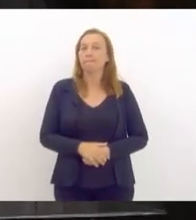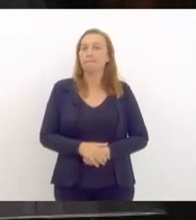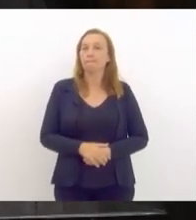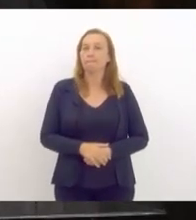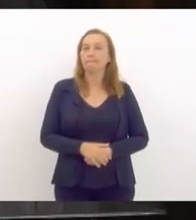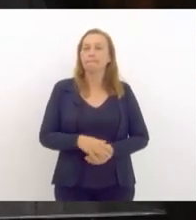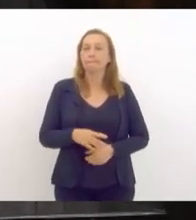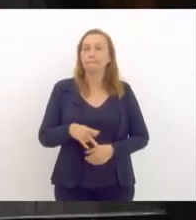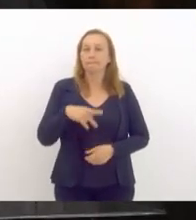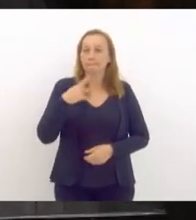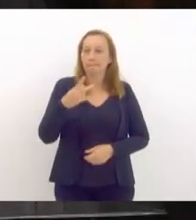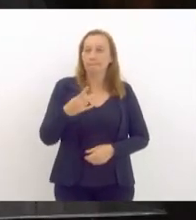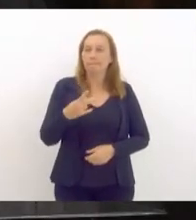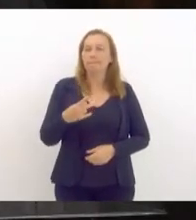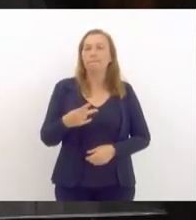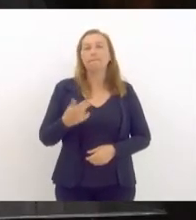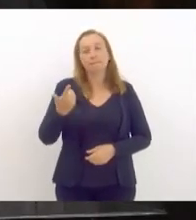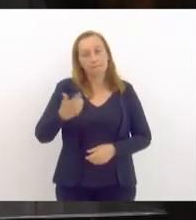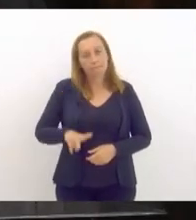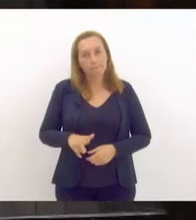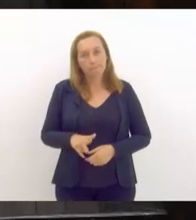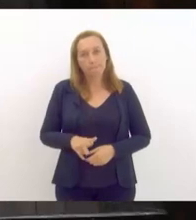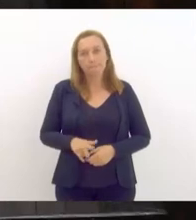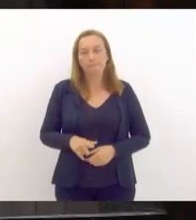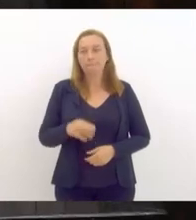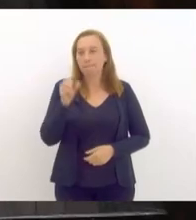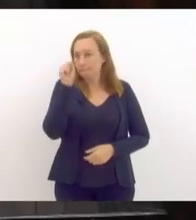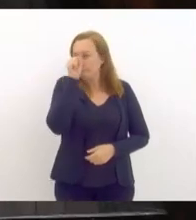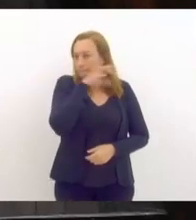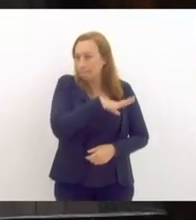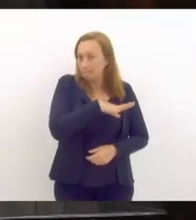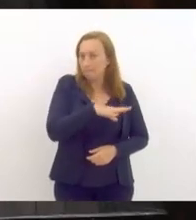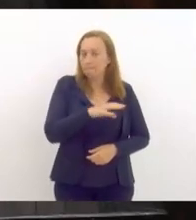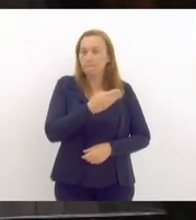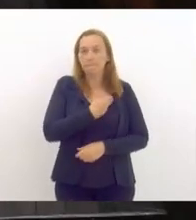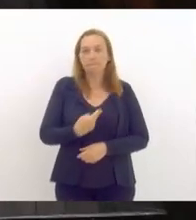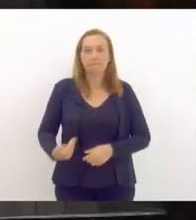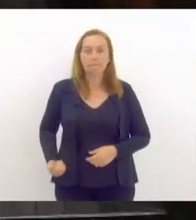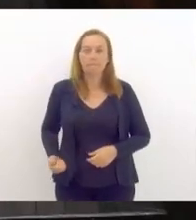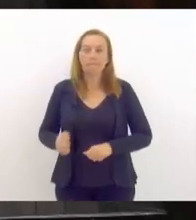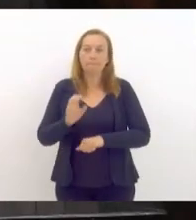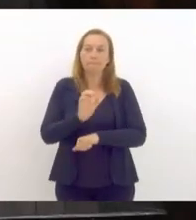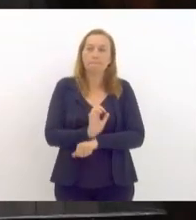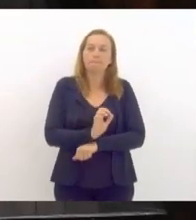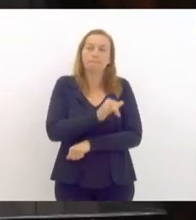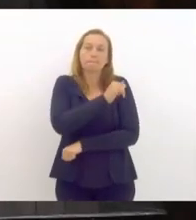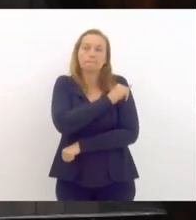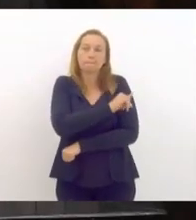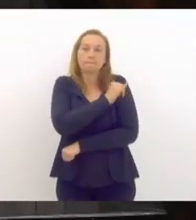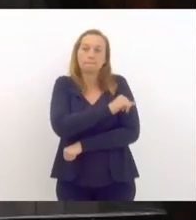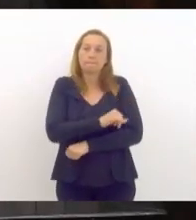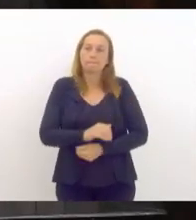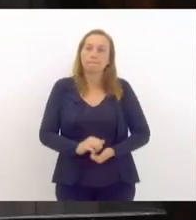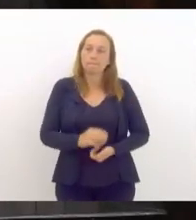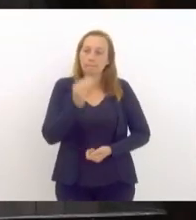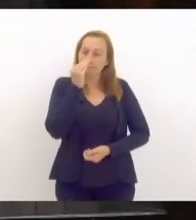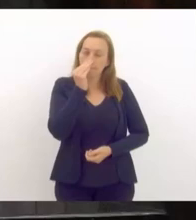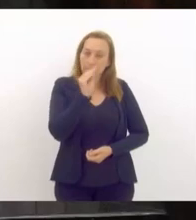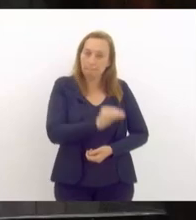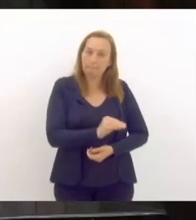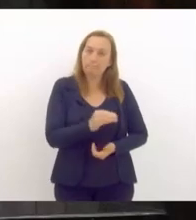em primeiro lugar na mesma tecla é um absurdo o governador do Estado do Rio de Janeiro desrespeitar